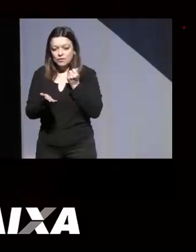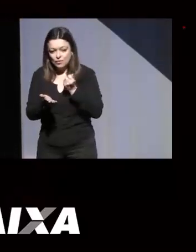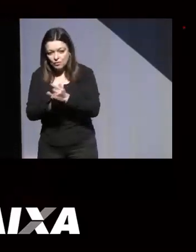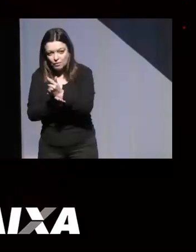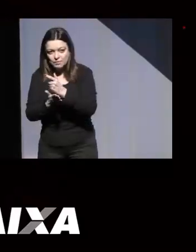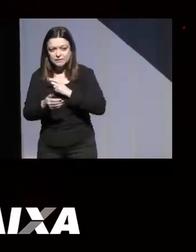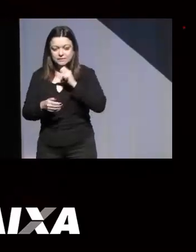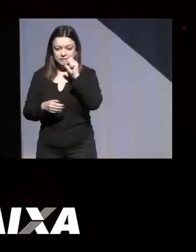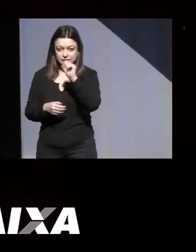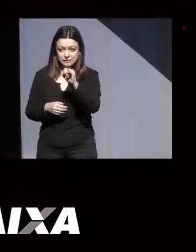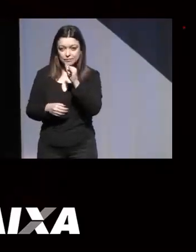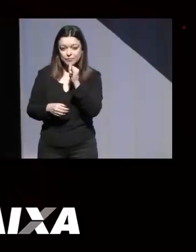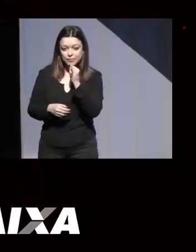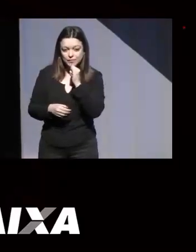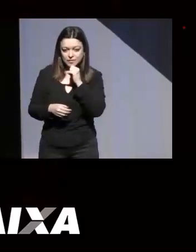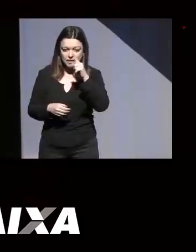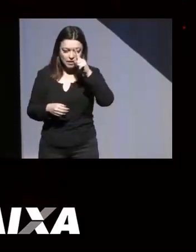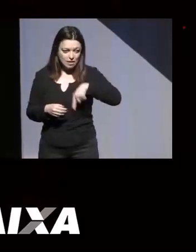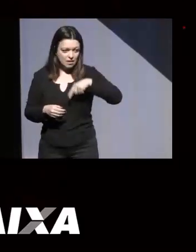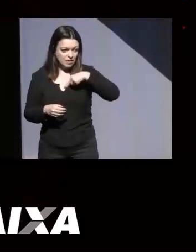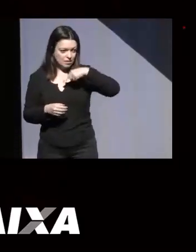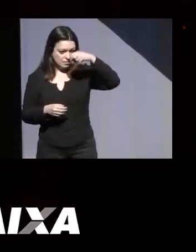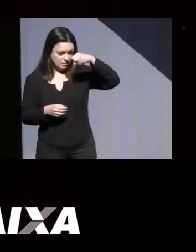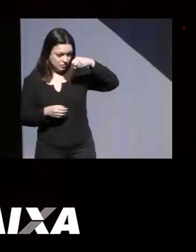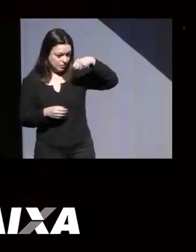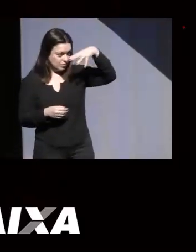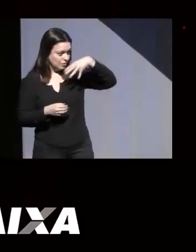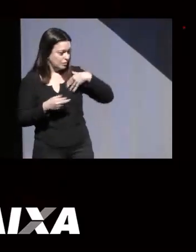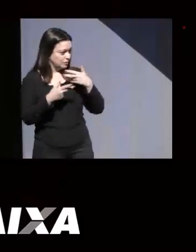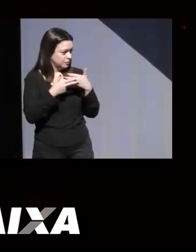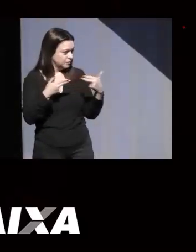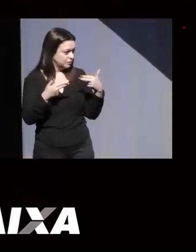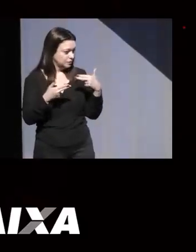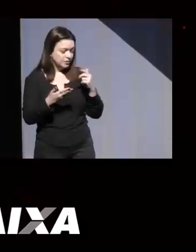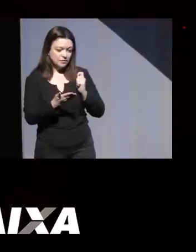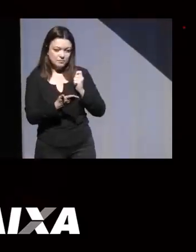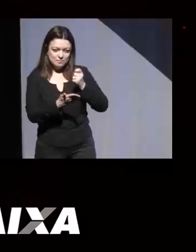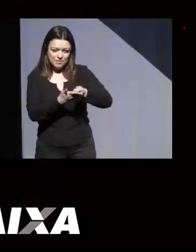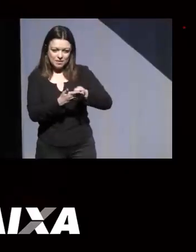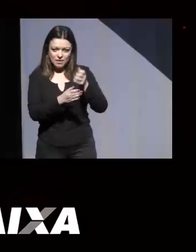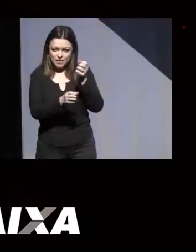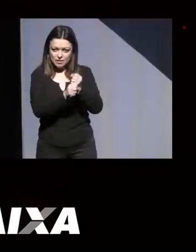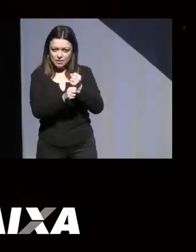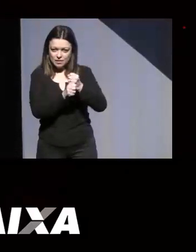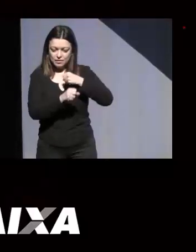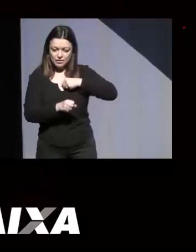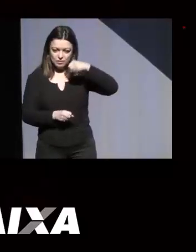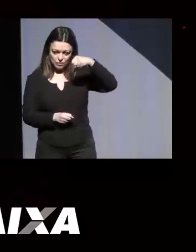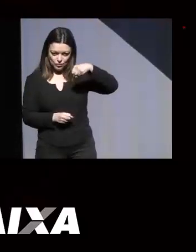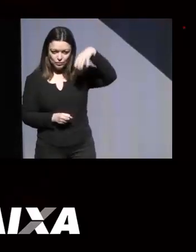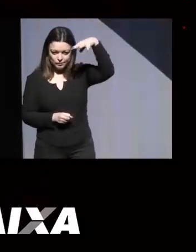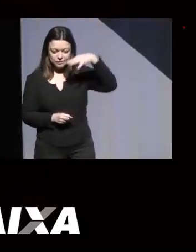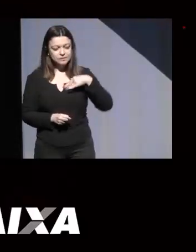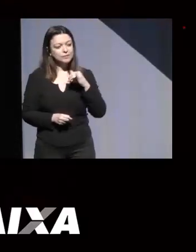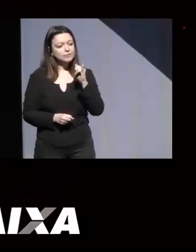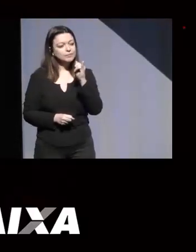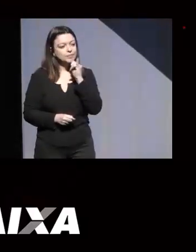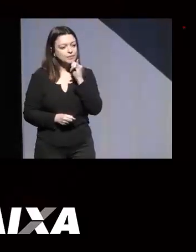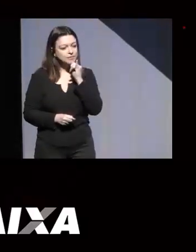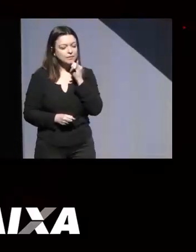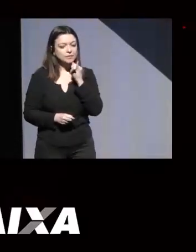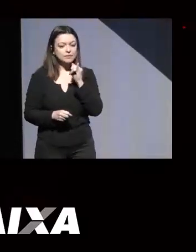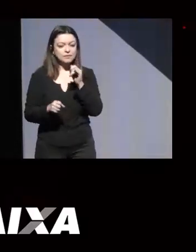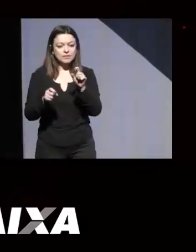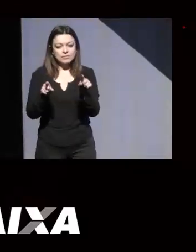se tratar de fornecimento de energia elétrica. Eu vou ter que pagar minha conta de energia elétrica, eles, que é as pessoas de baixa